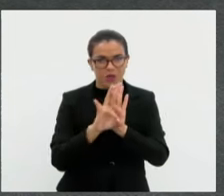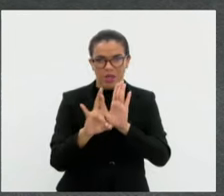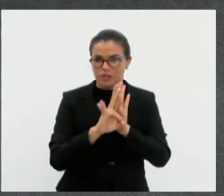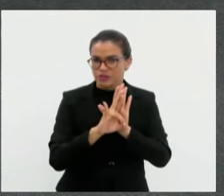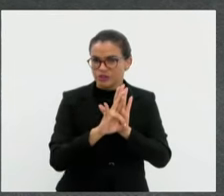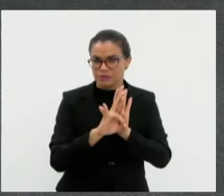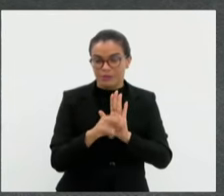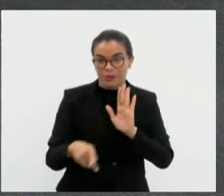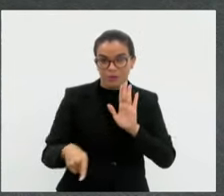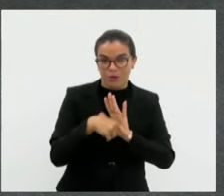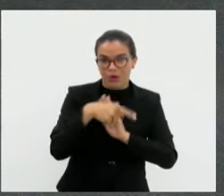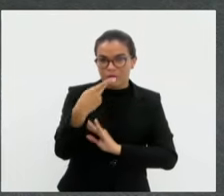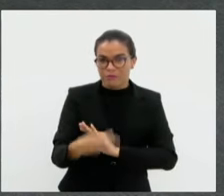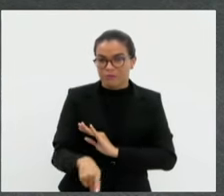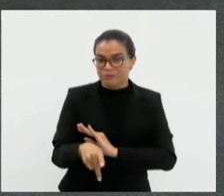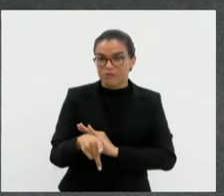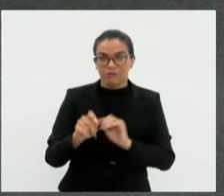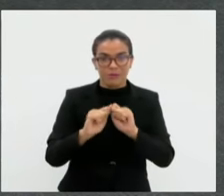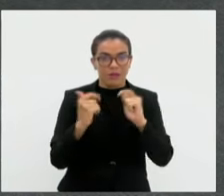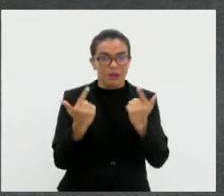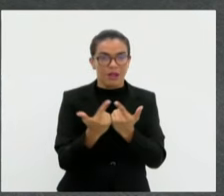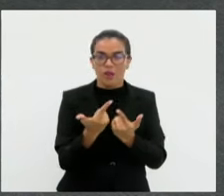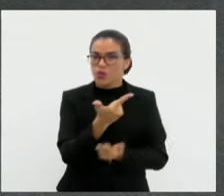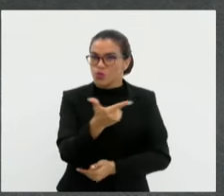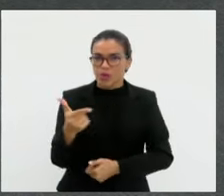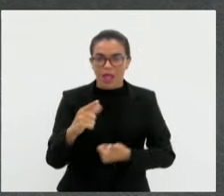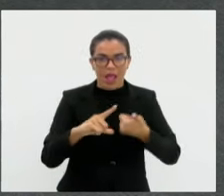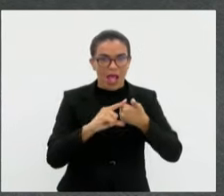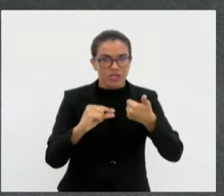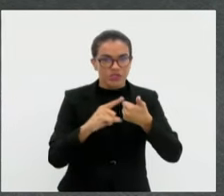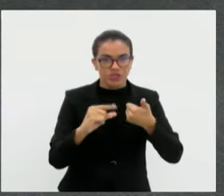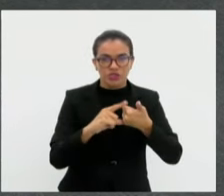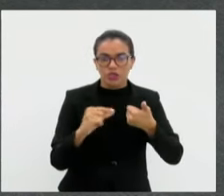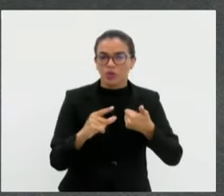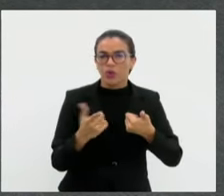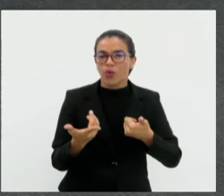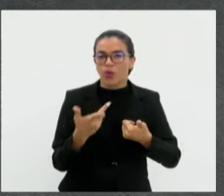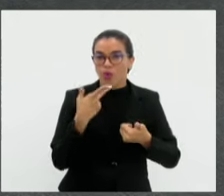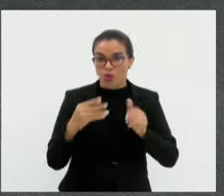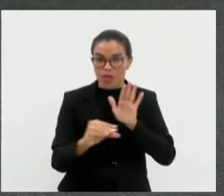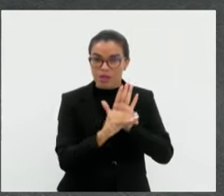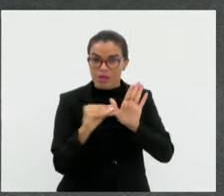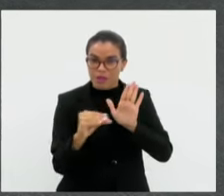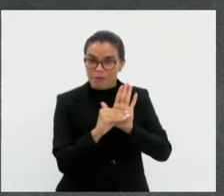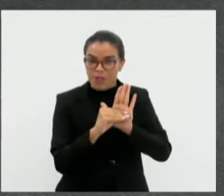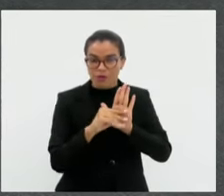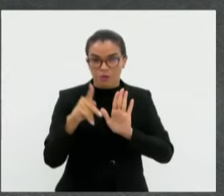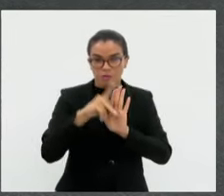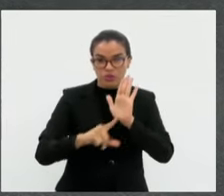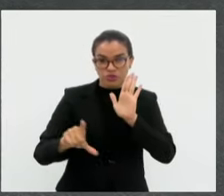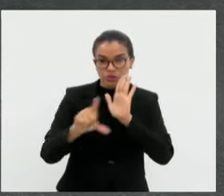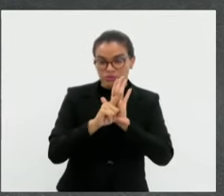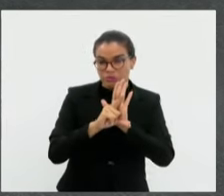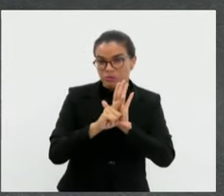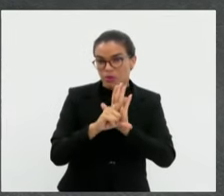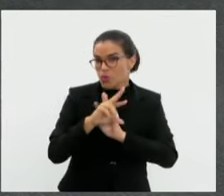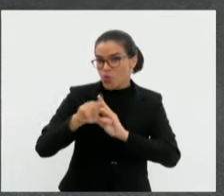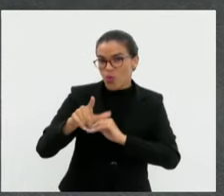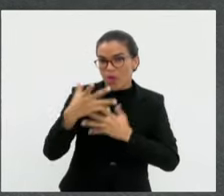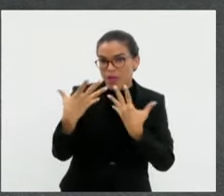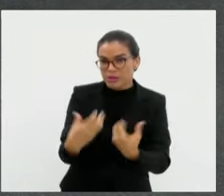não há no regimento da Casa nenhum artigo que diga que uma emenda a um projeto de resolução não é